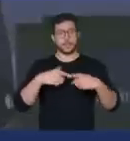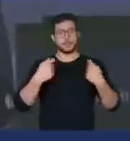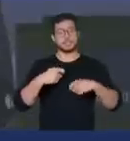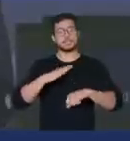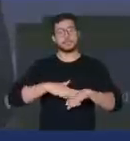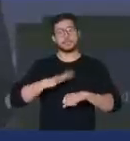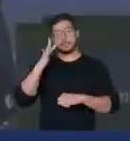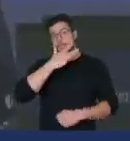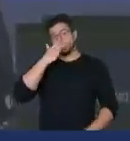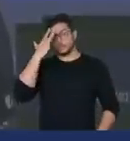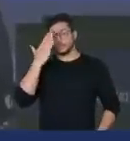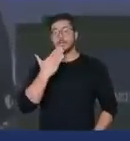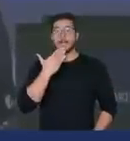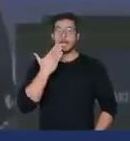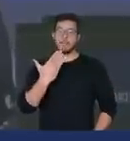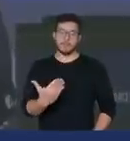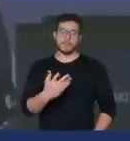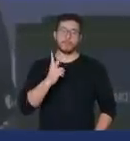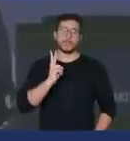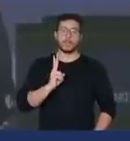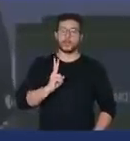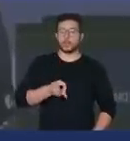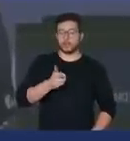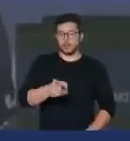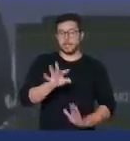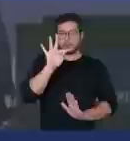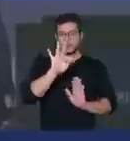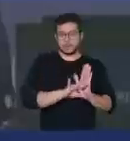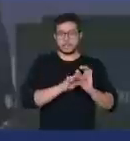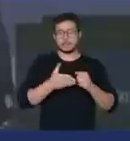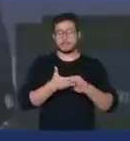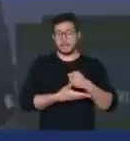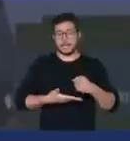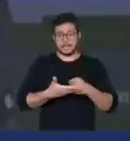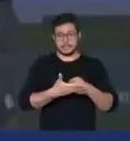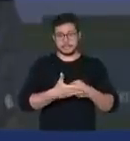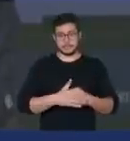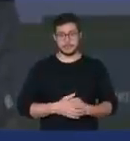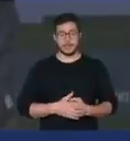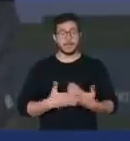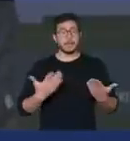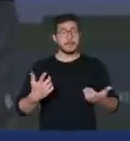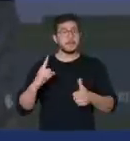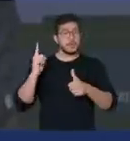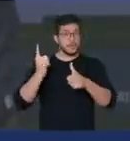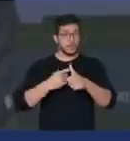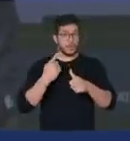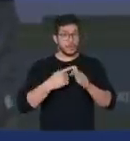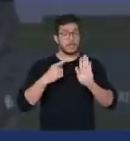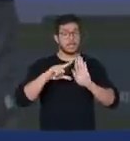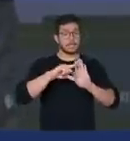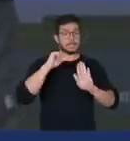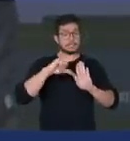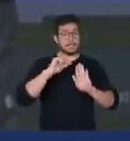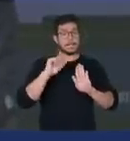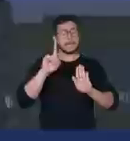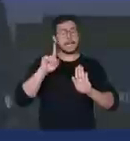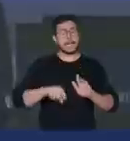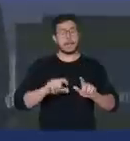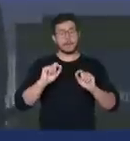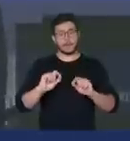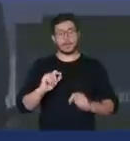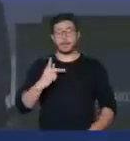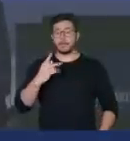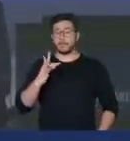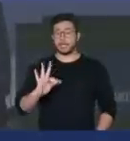favoráveis à PEC para manter o texto base, o que prevê o texto base. O primeiro destaque a ser analisado seria um destaque apresentado